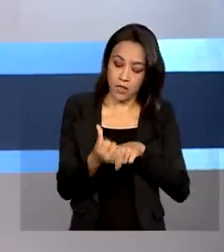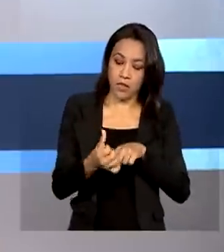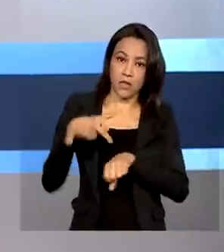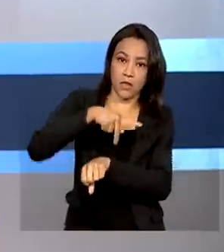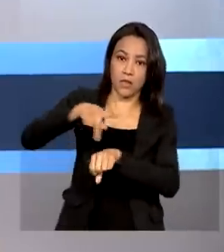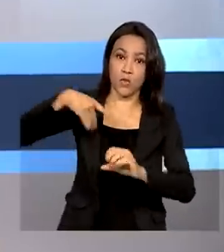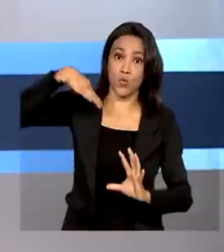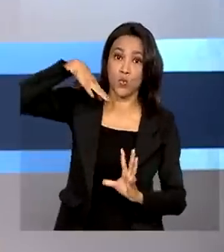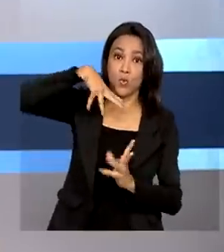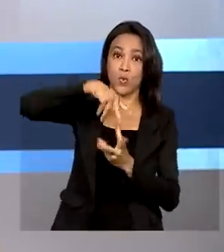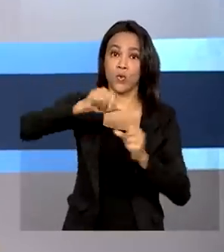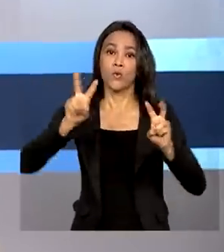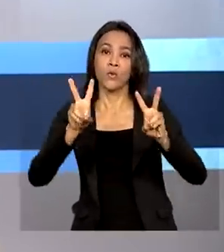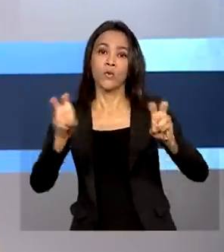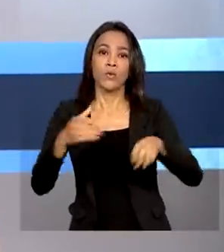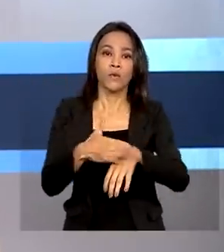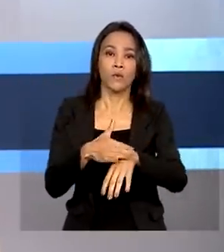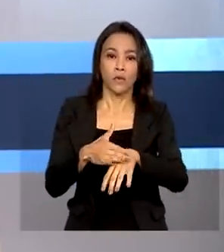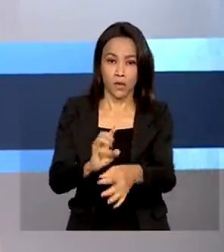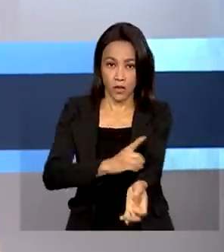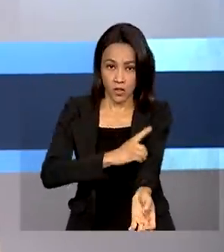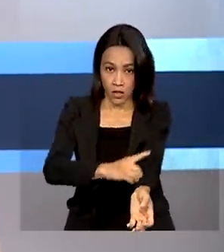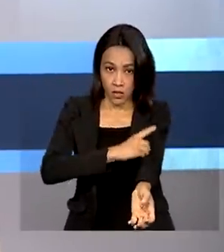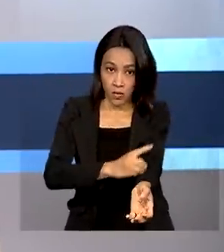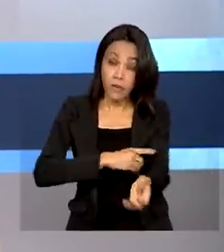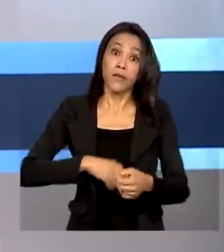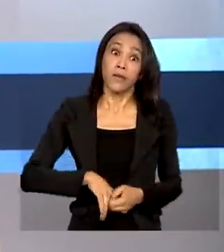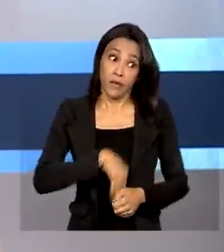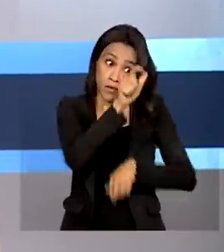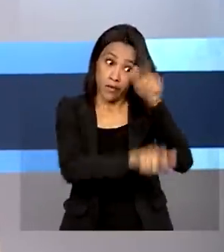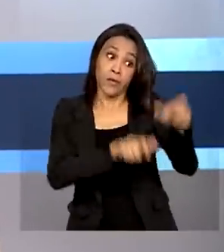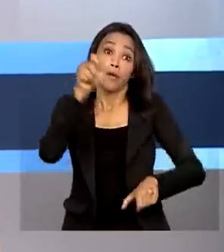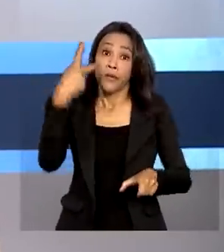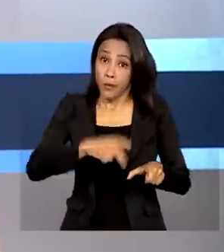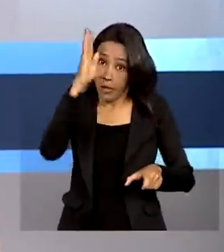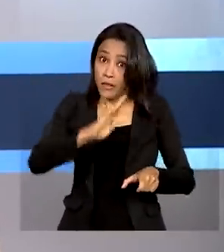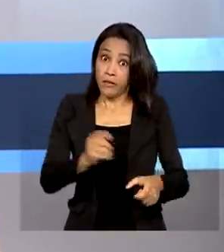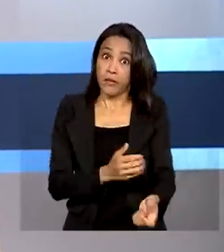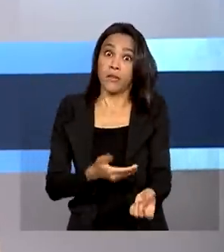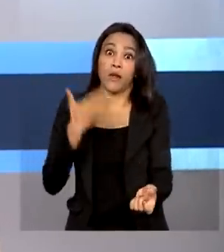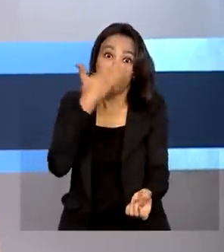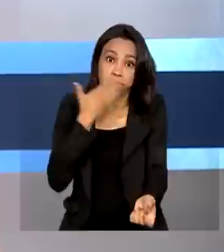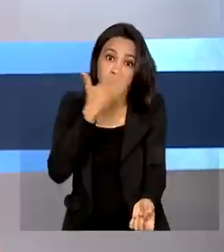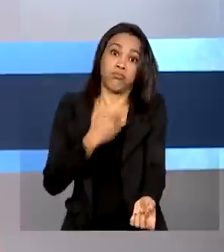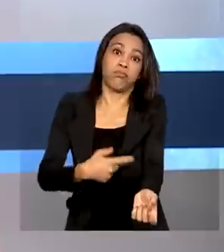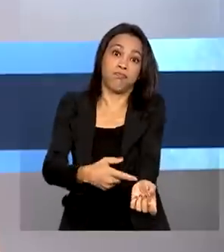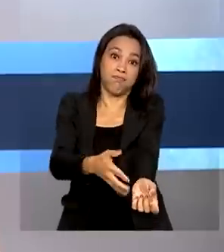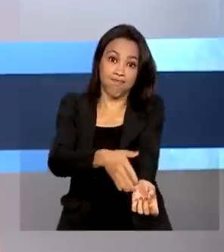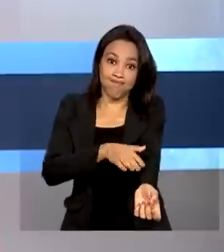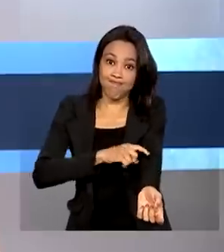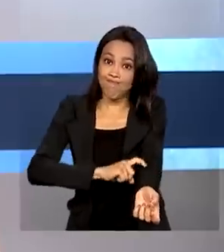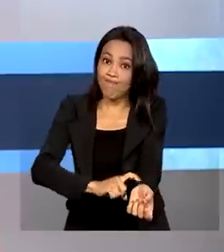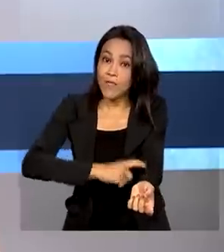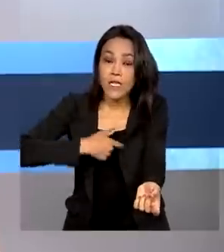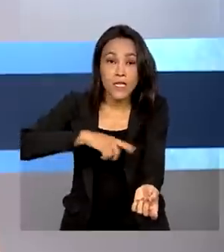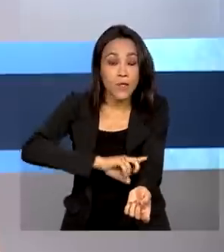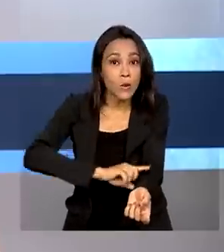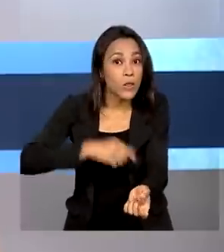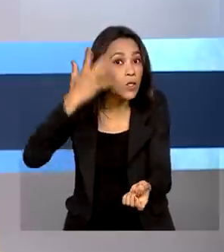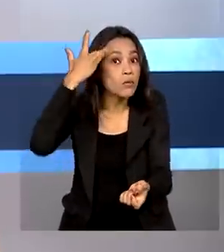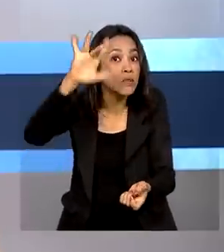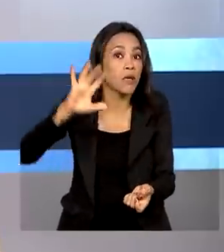de diabetes. E muitos brasileiros estão com excesso de glicose no sangue e não sabem. O SUS oferece exames